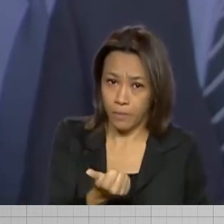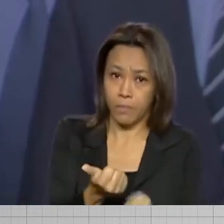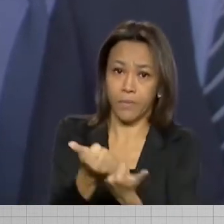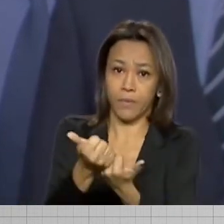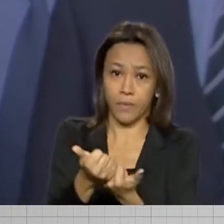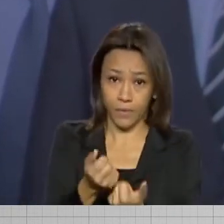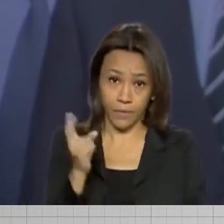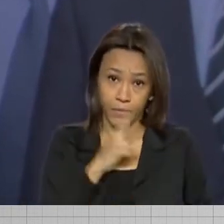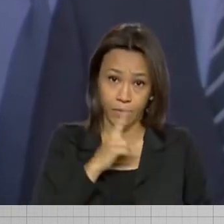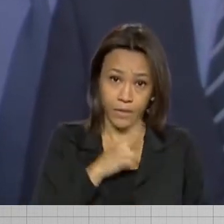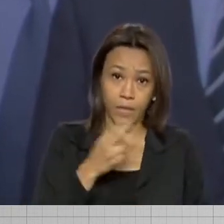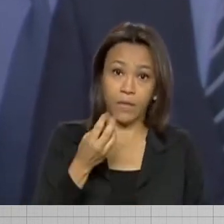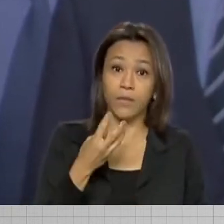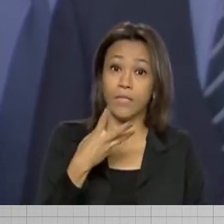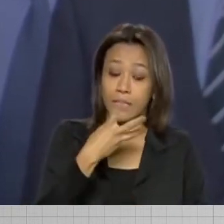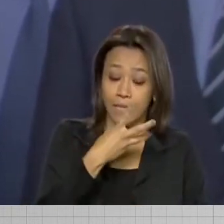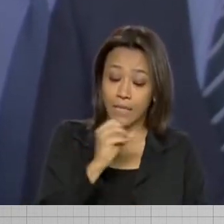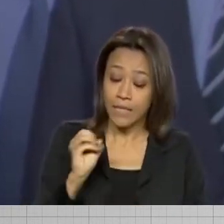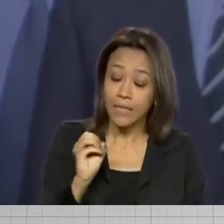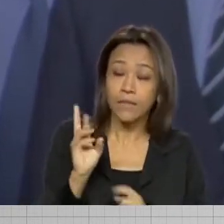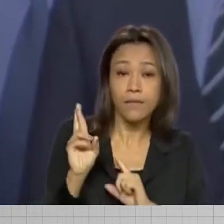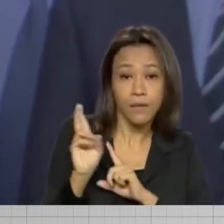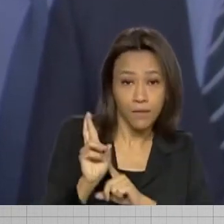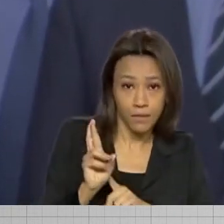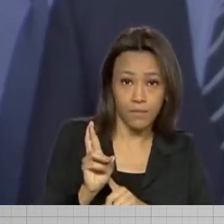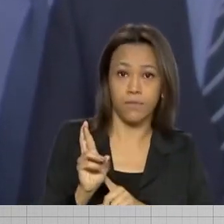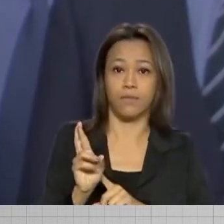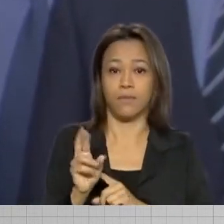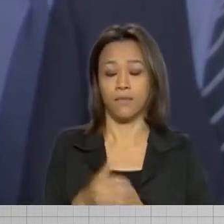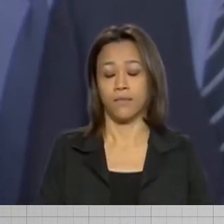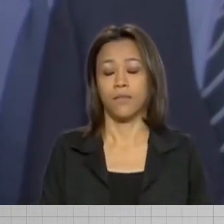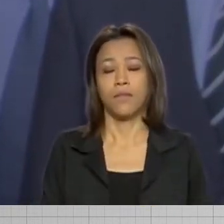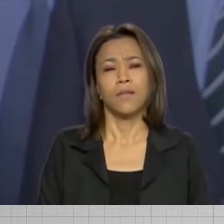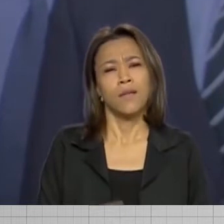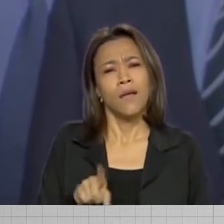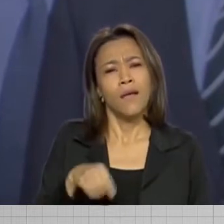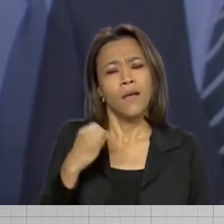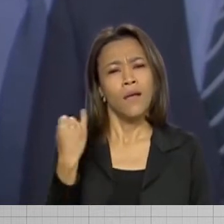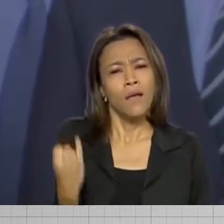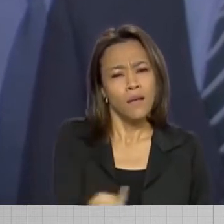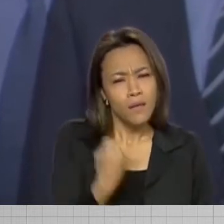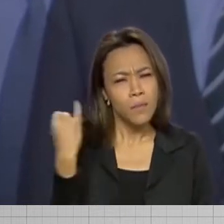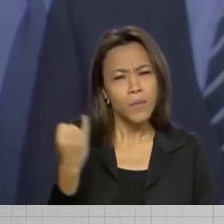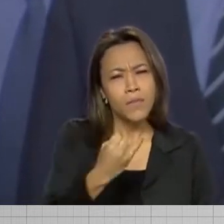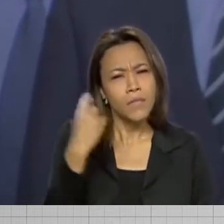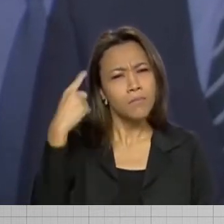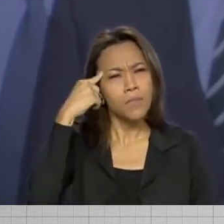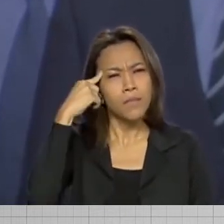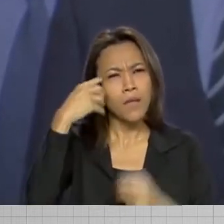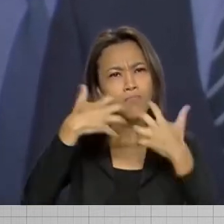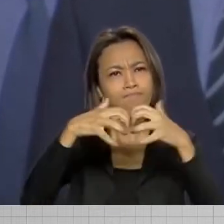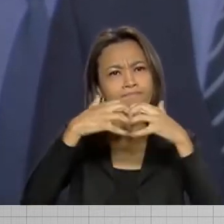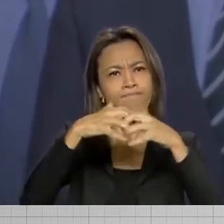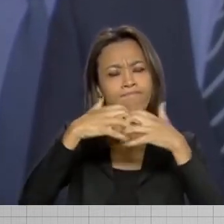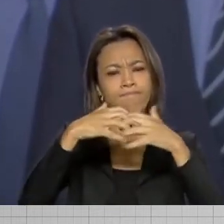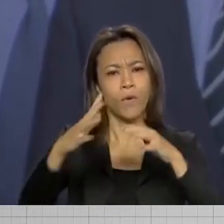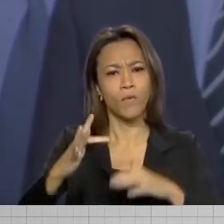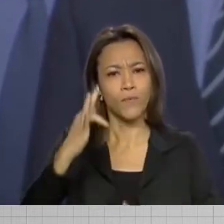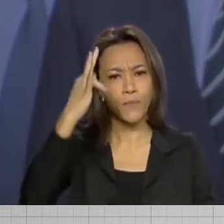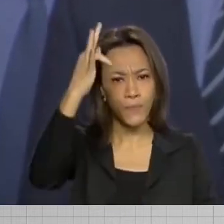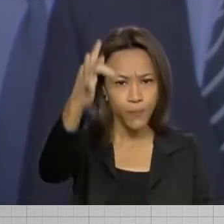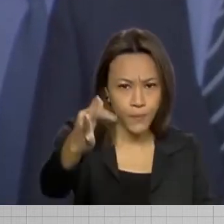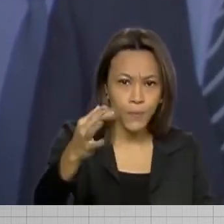o valor de R$ 300 de auxílio emergencial. E importante, sinalizando para o futuro, a retomada